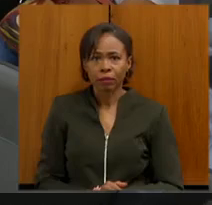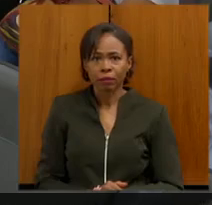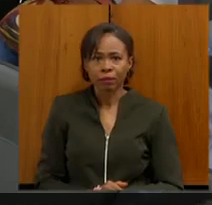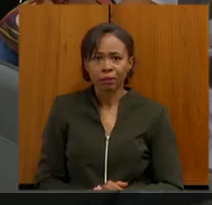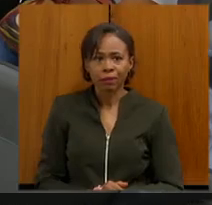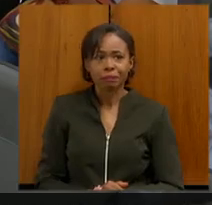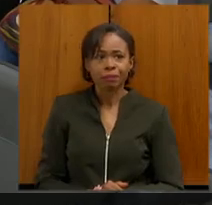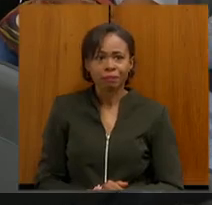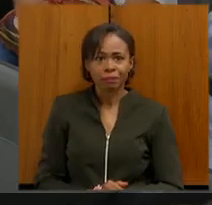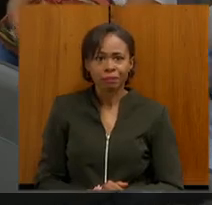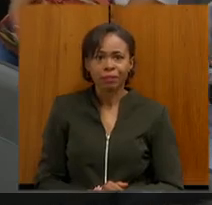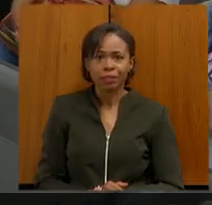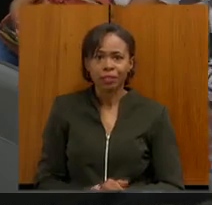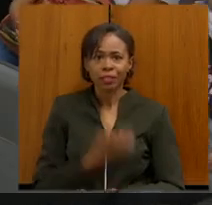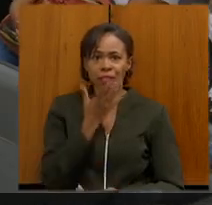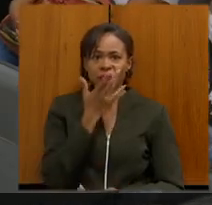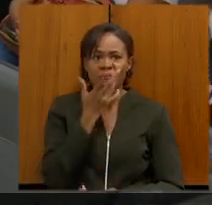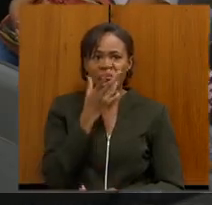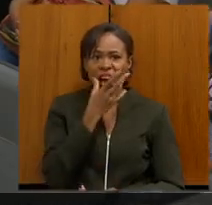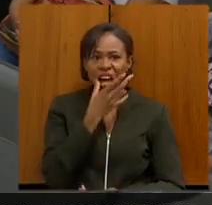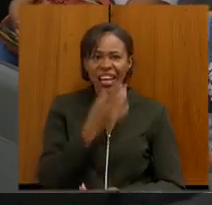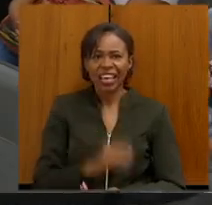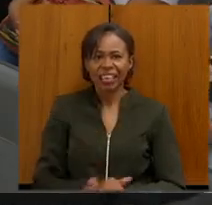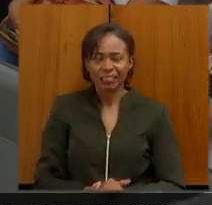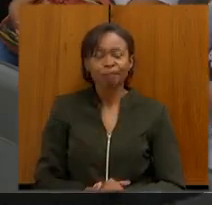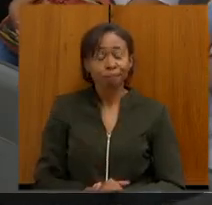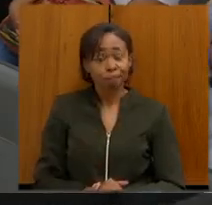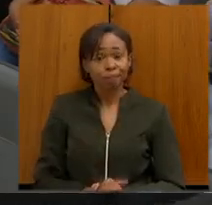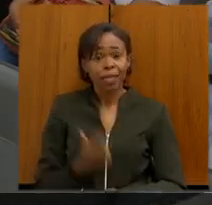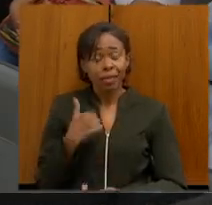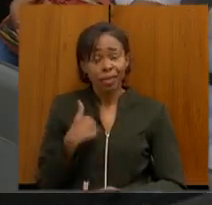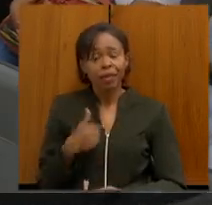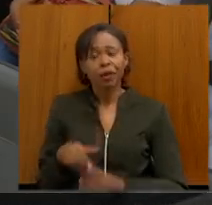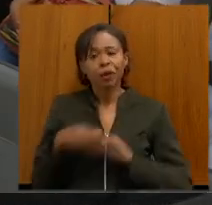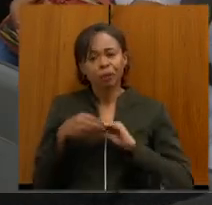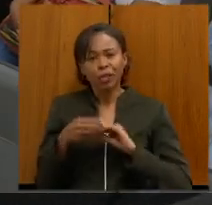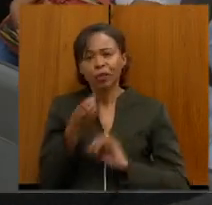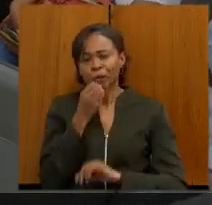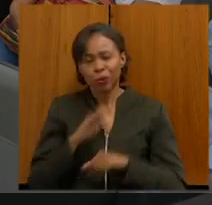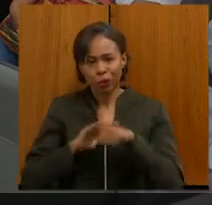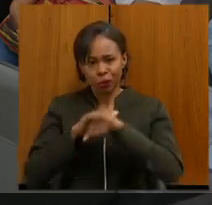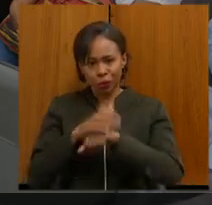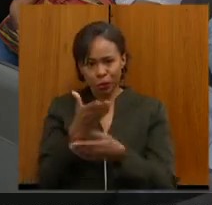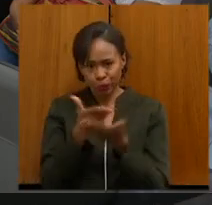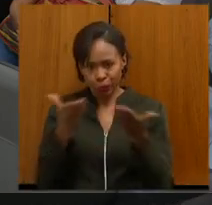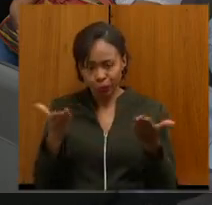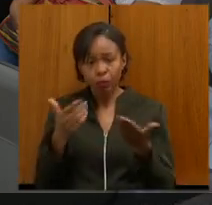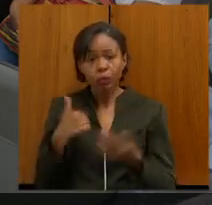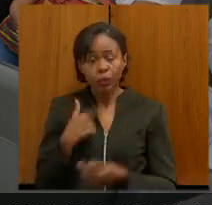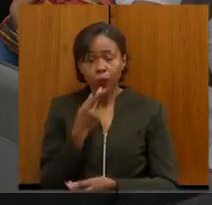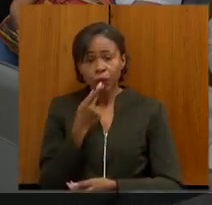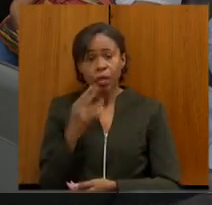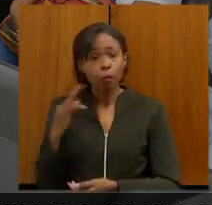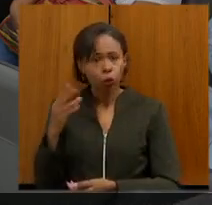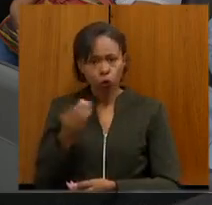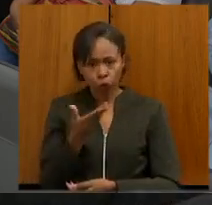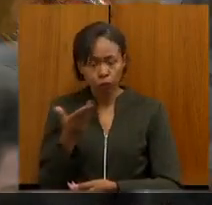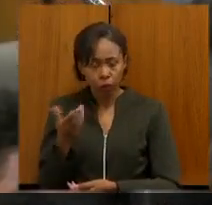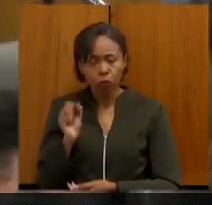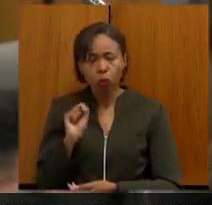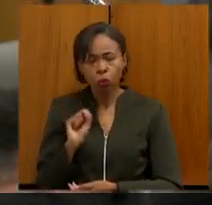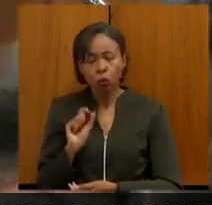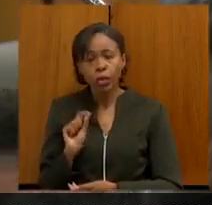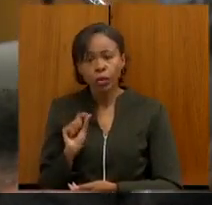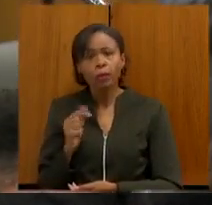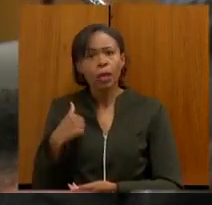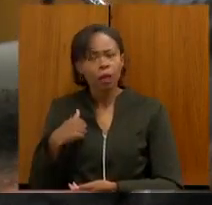eu quero comentar a todos com boa noite eu quero falar para todos que isso